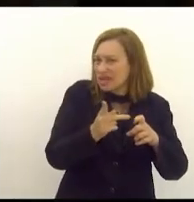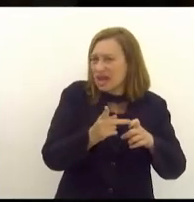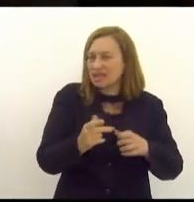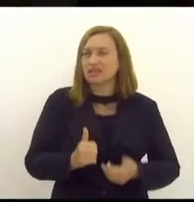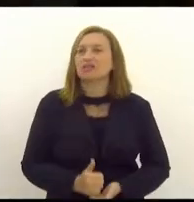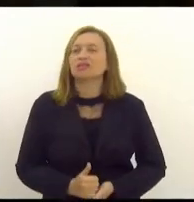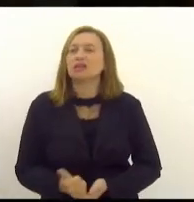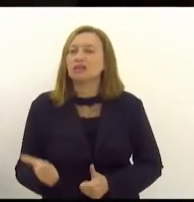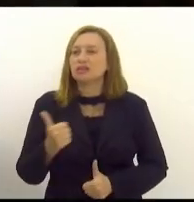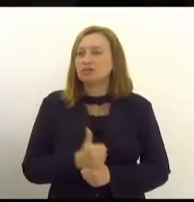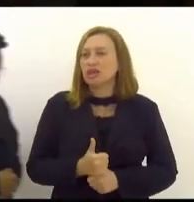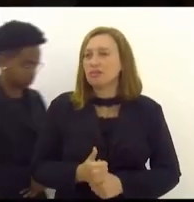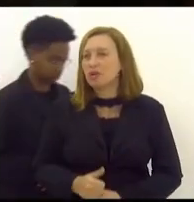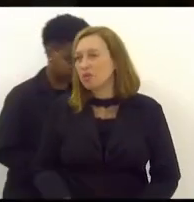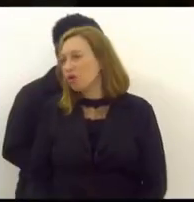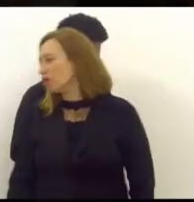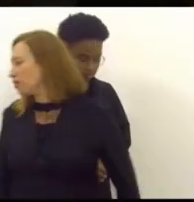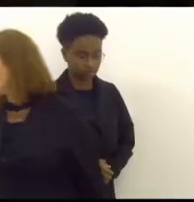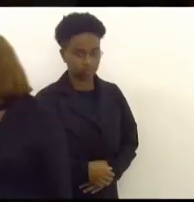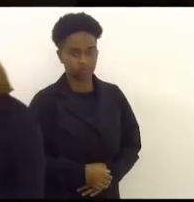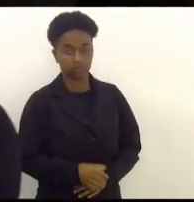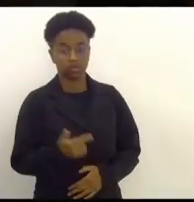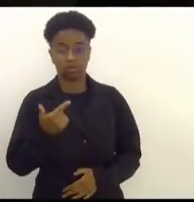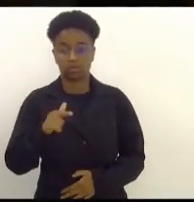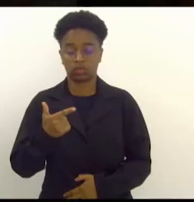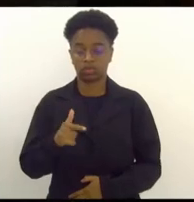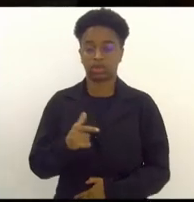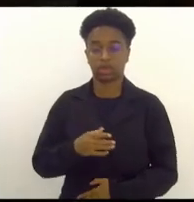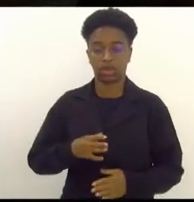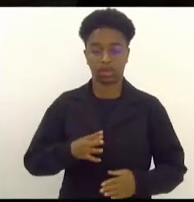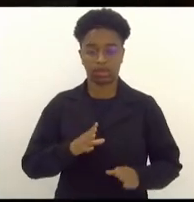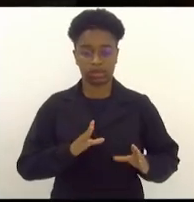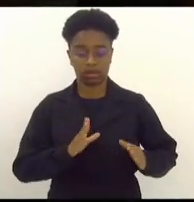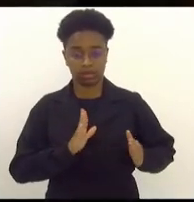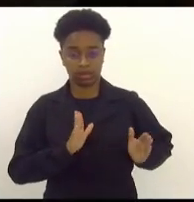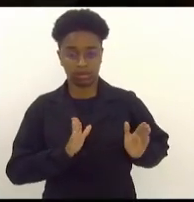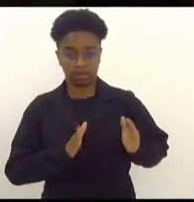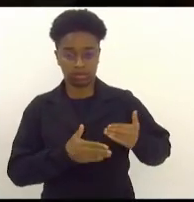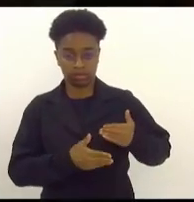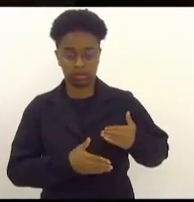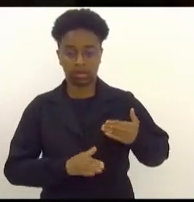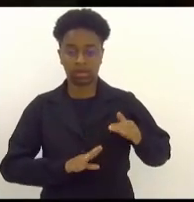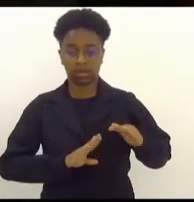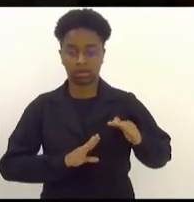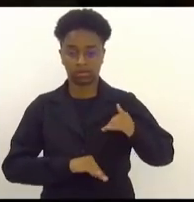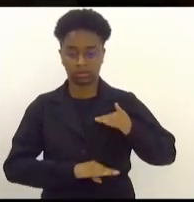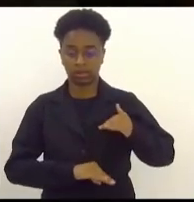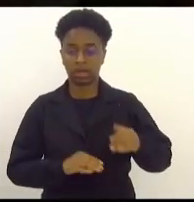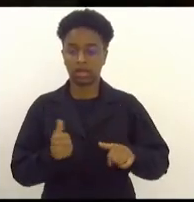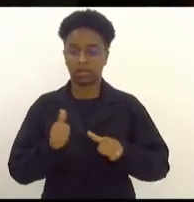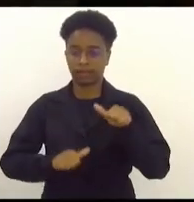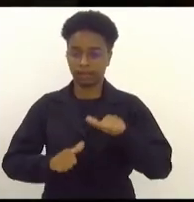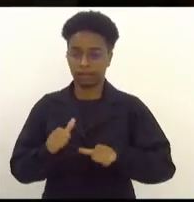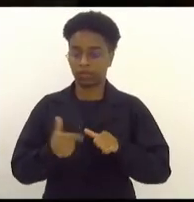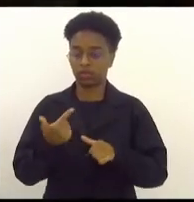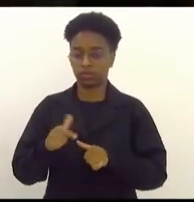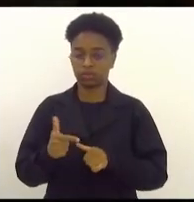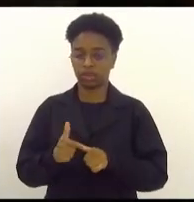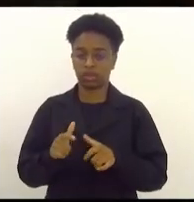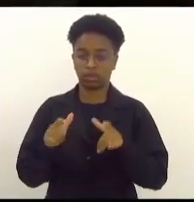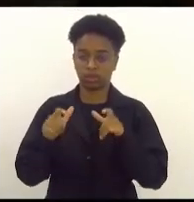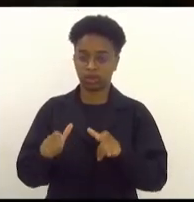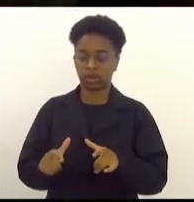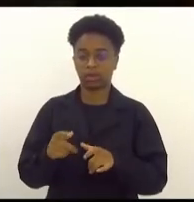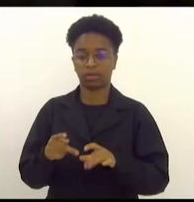não ter um centro de hemodiálise que cidade é essa modelo lá sim é o modelo esquerdista de